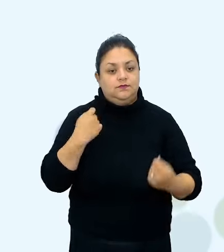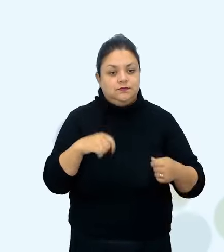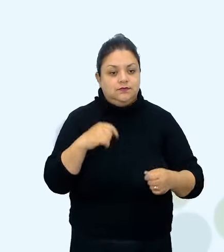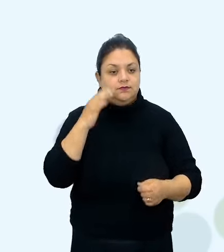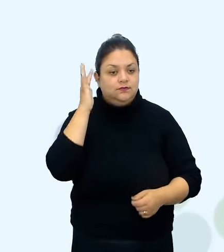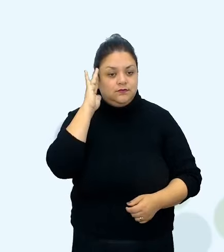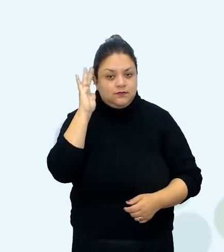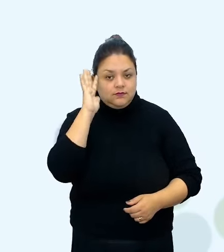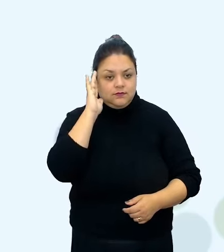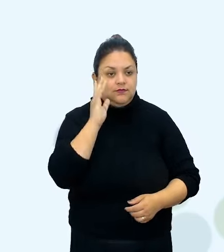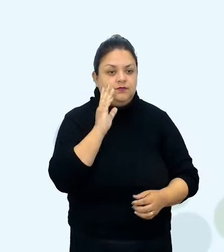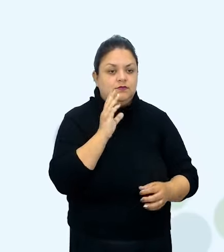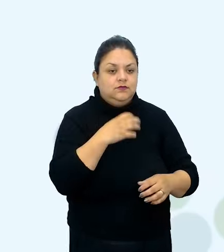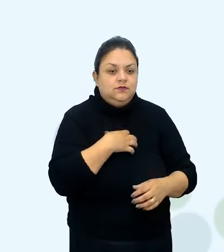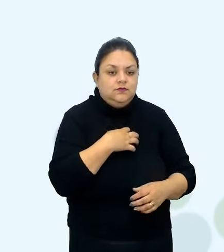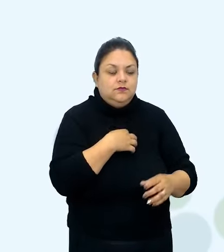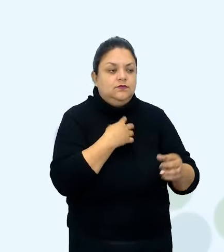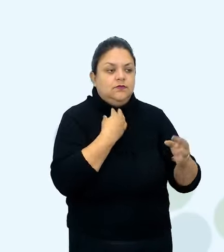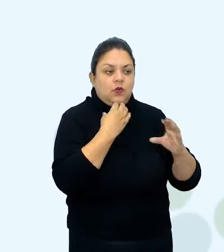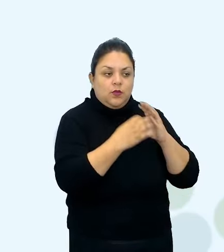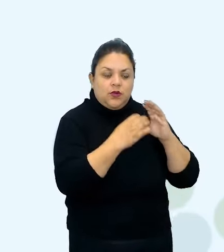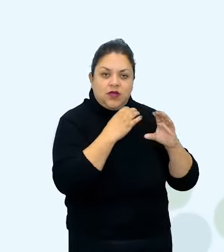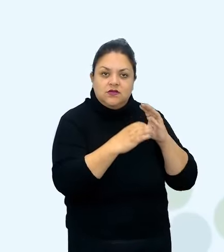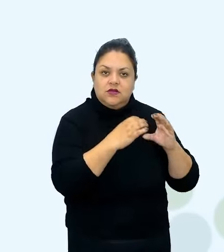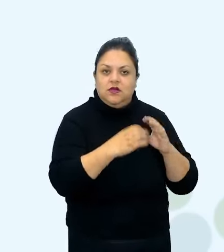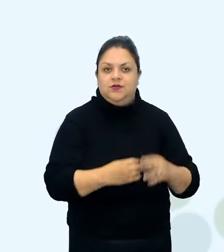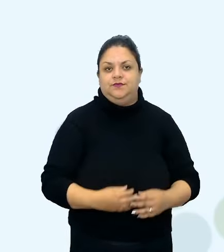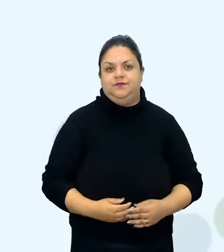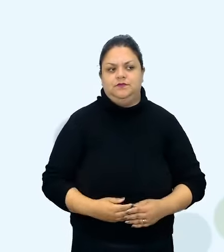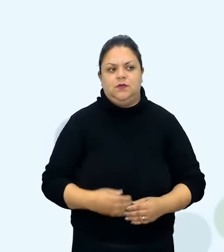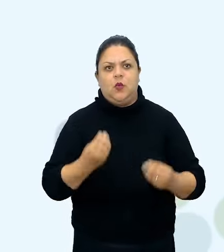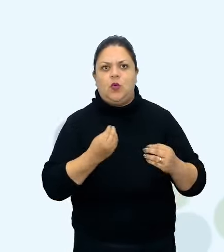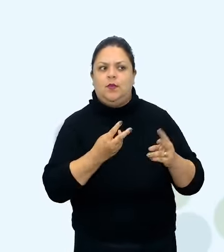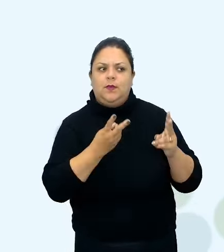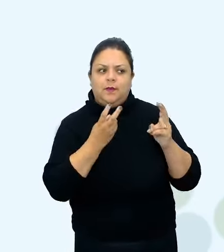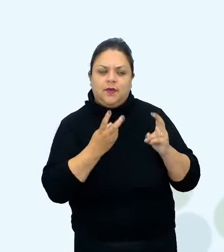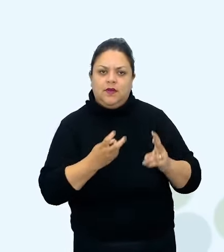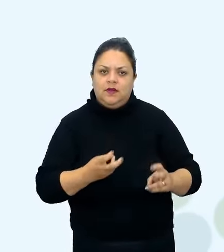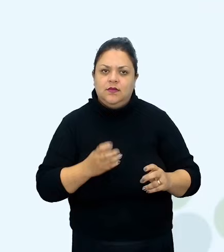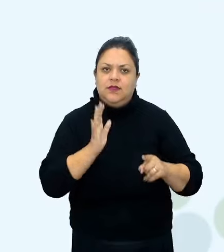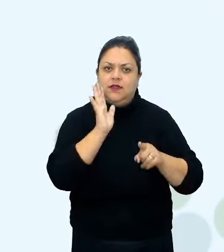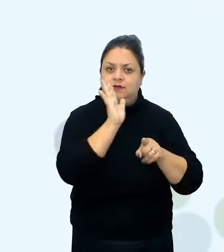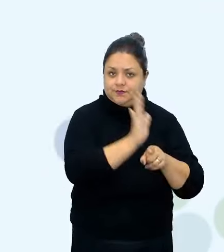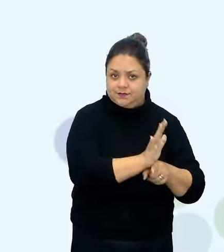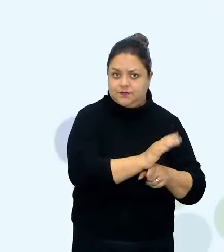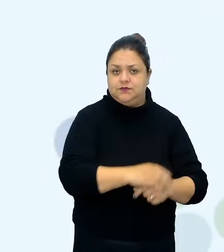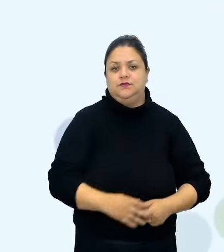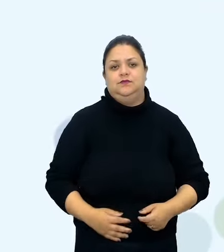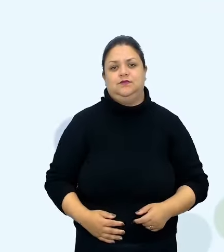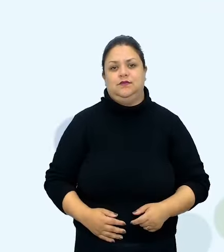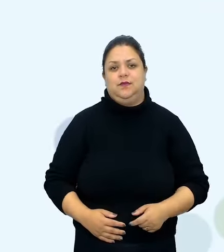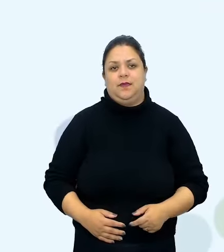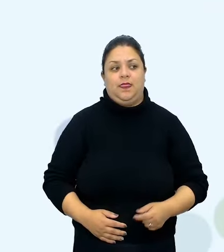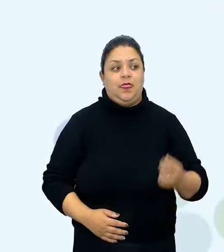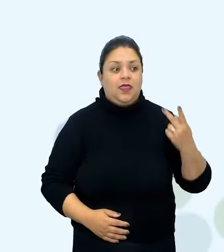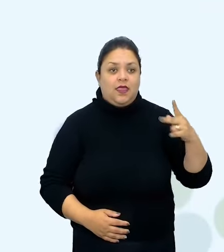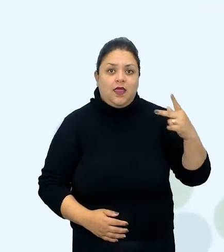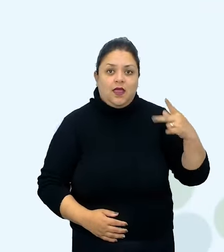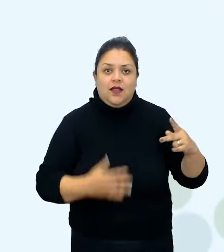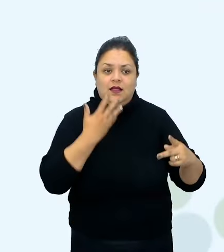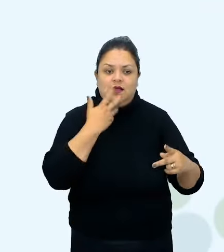né, de comunicação, como fazer a leitura disso, né? O que a gente vai trazendo para essa criança durante